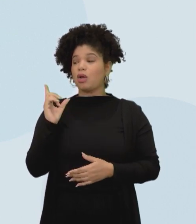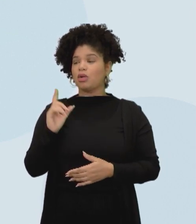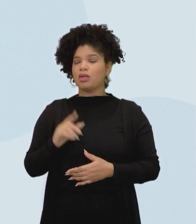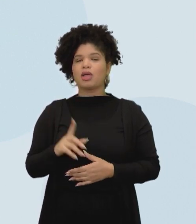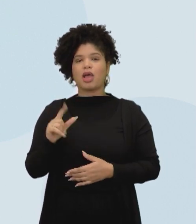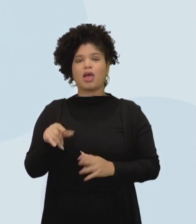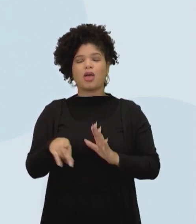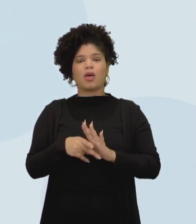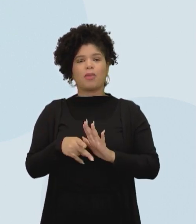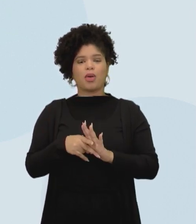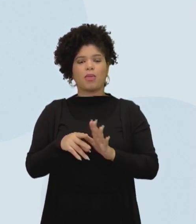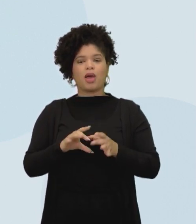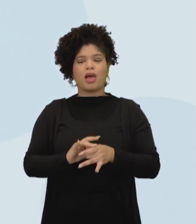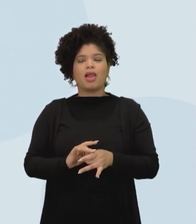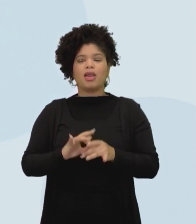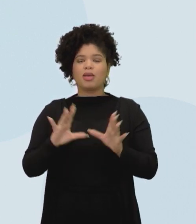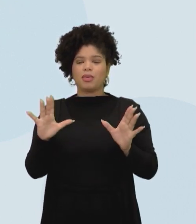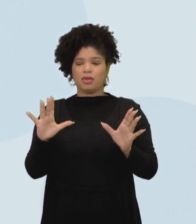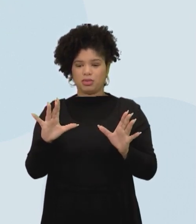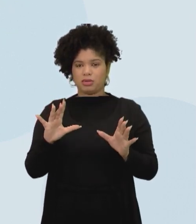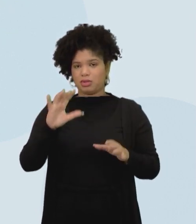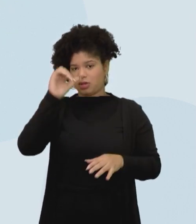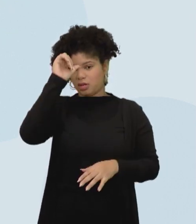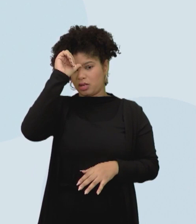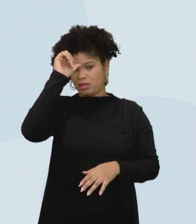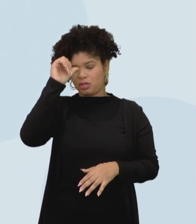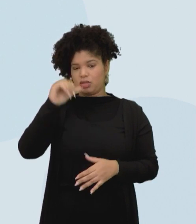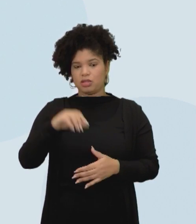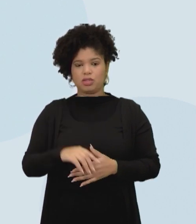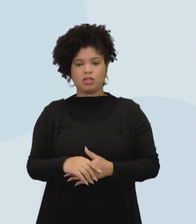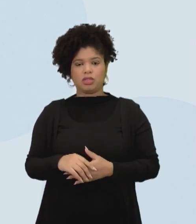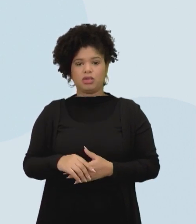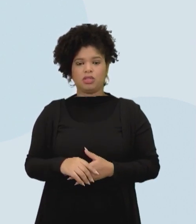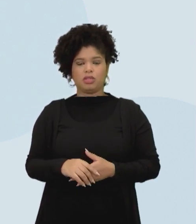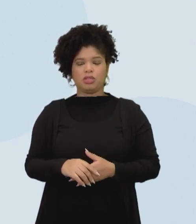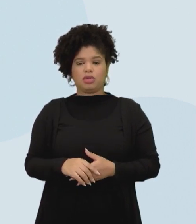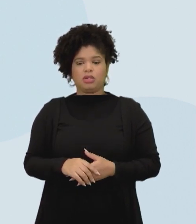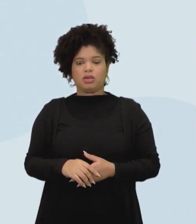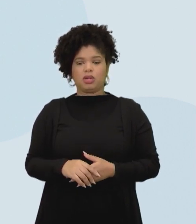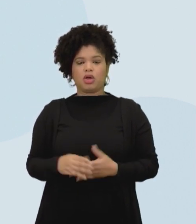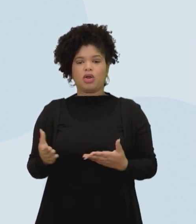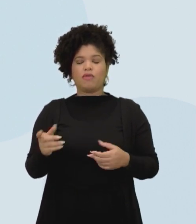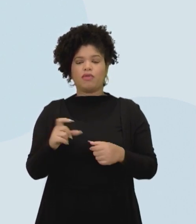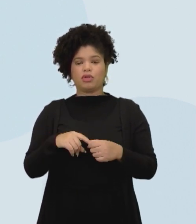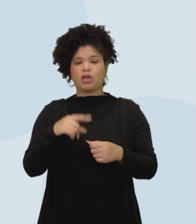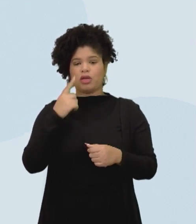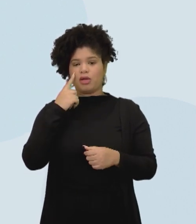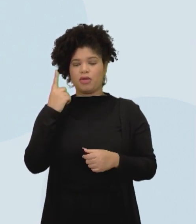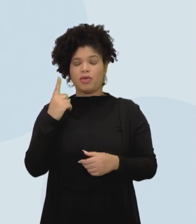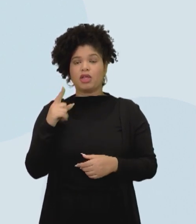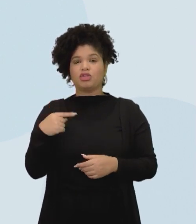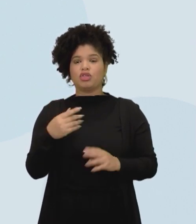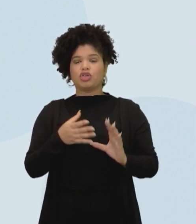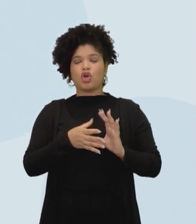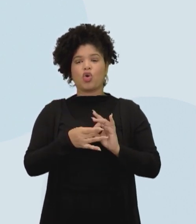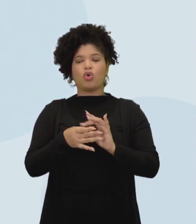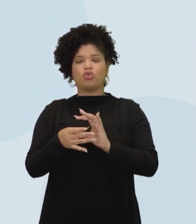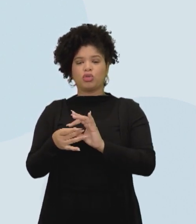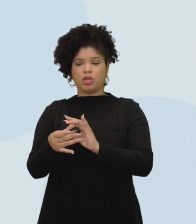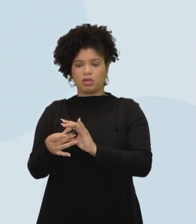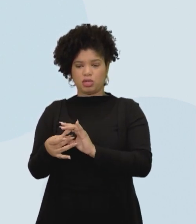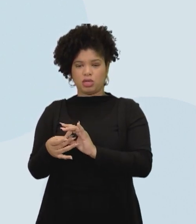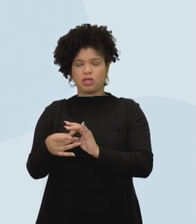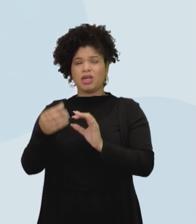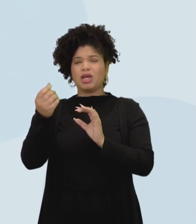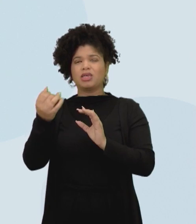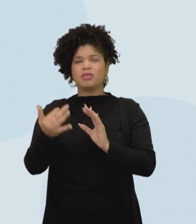a independência da Índia. Eu vou voltar aqui um pouquinho. Então, aqui nós estamos contextualizando a